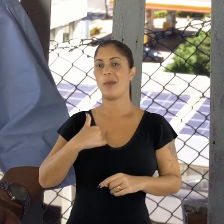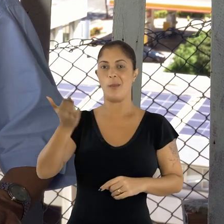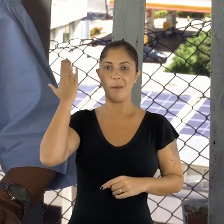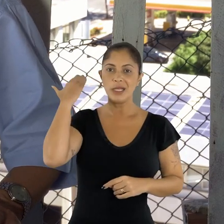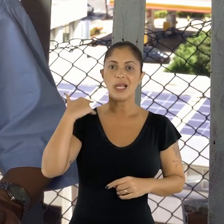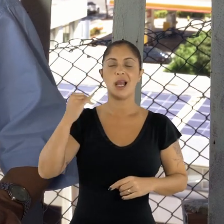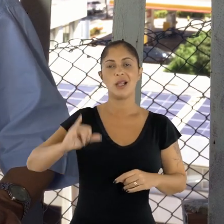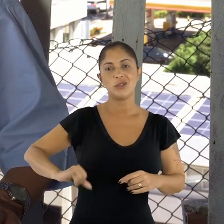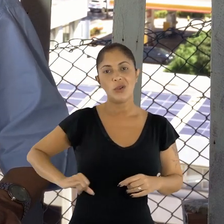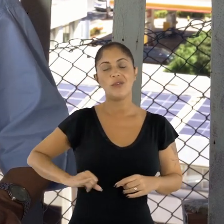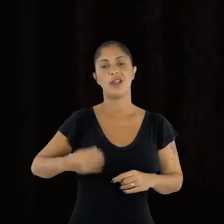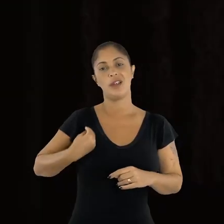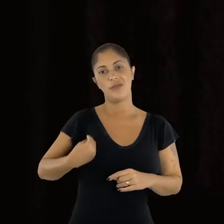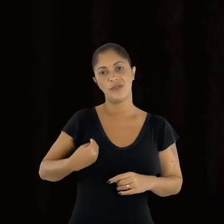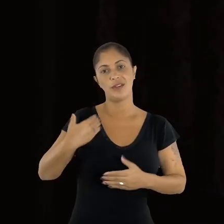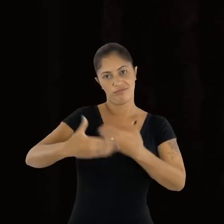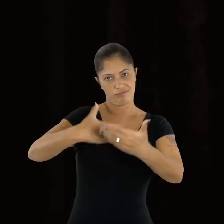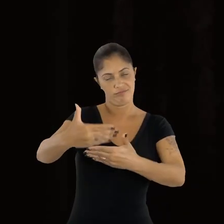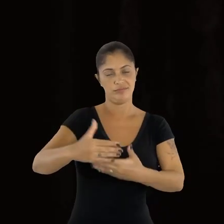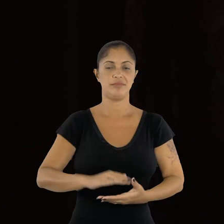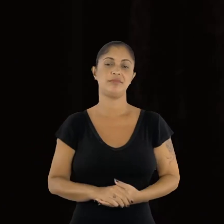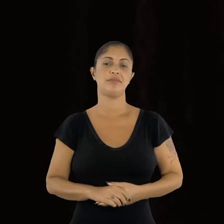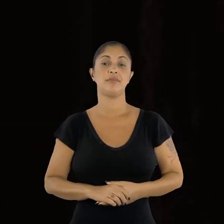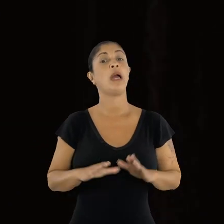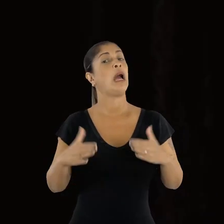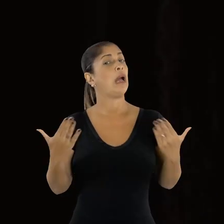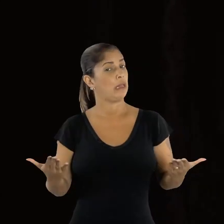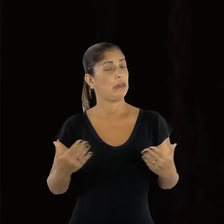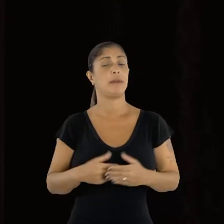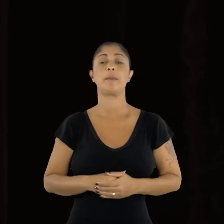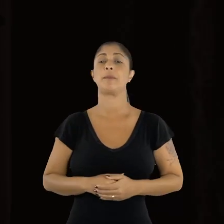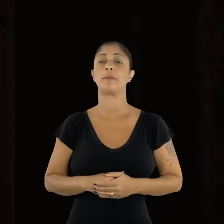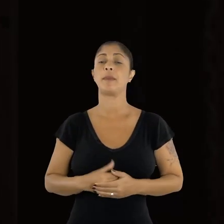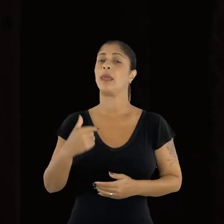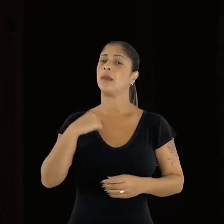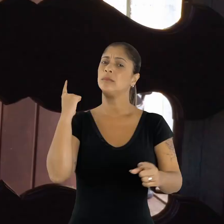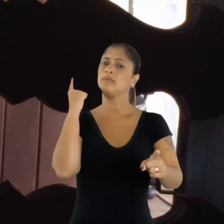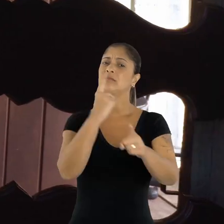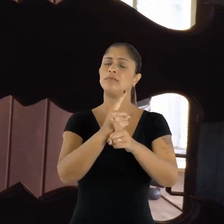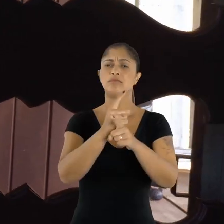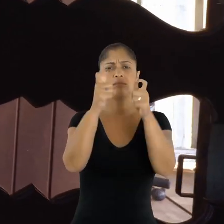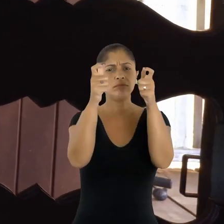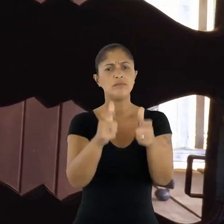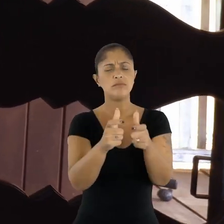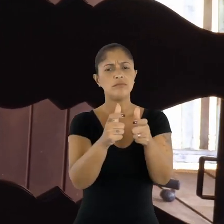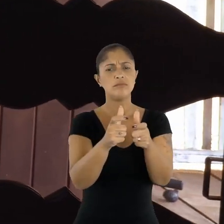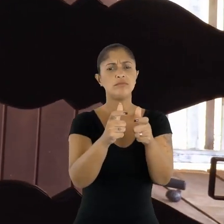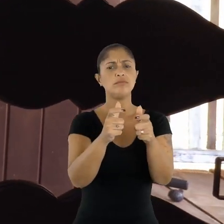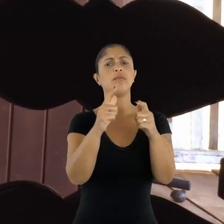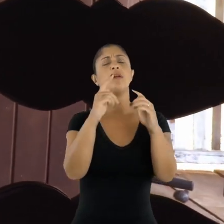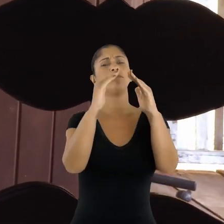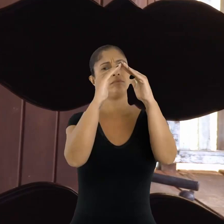meu passado, à minha situação. De dentro da casa, avista-se ao longe E uma aí montanha. eu encontrei um leigo,